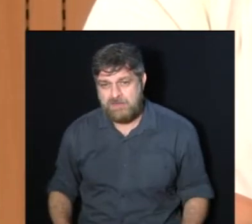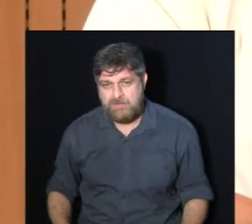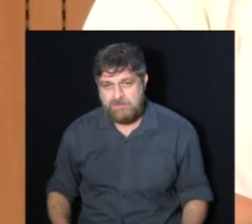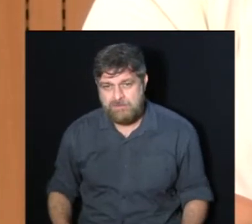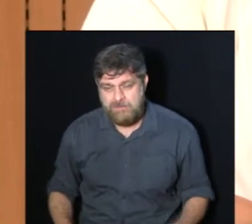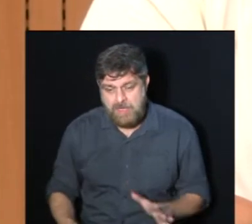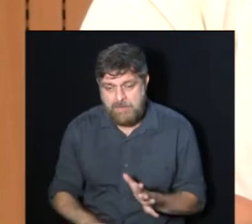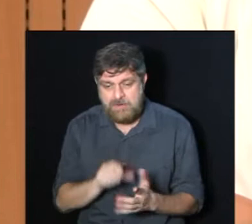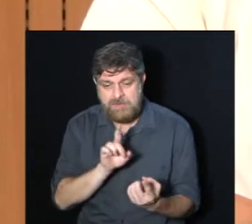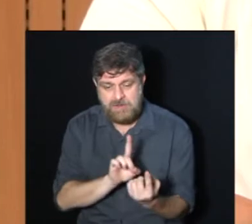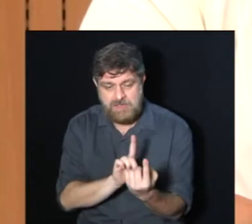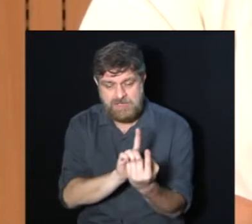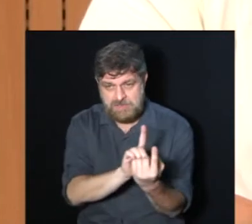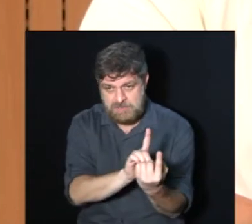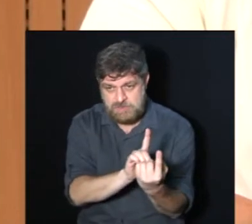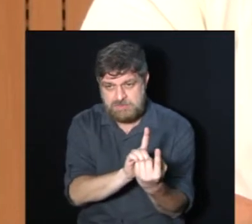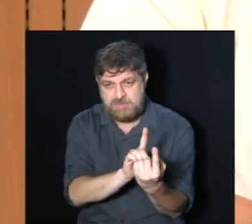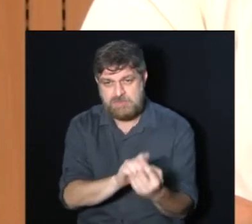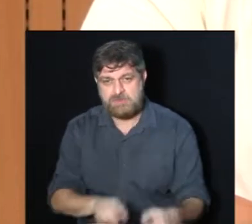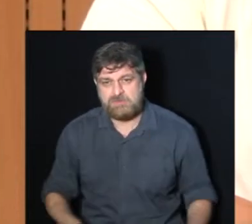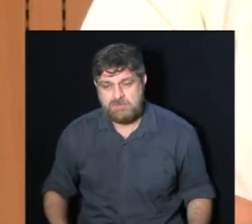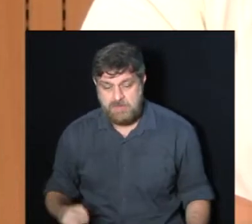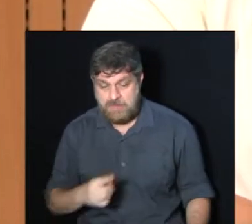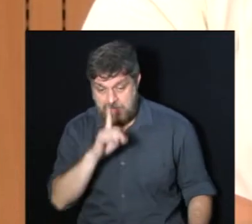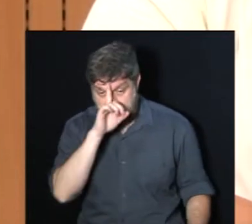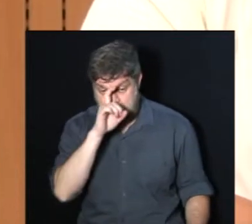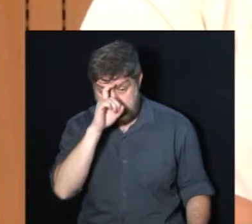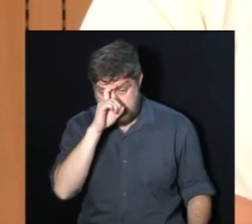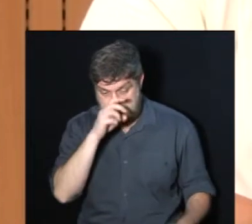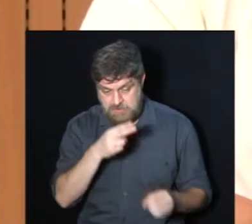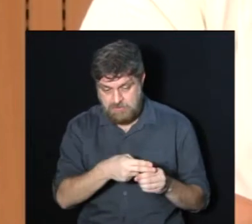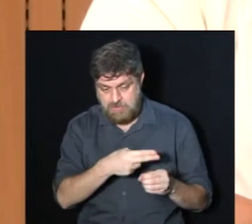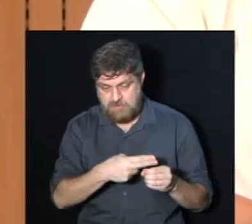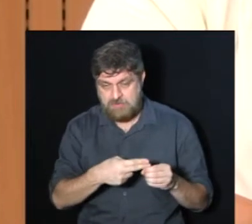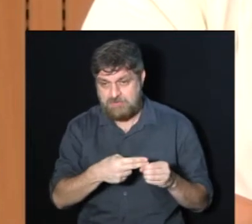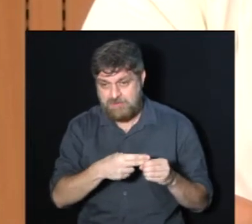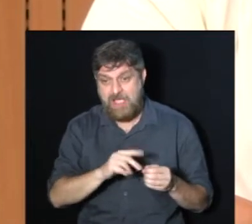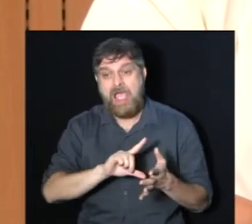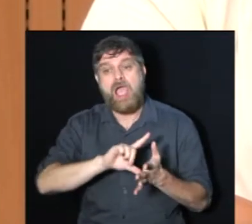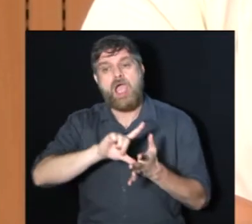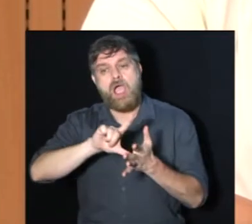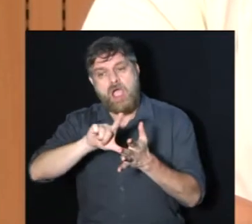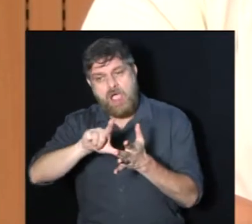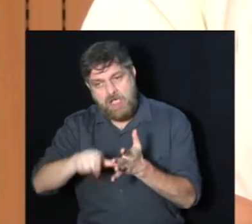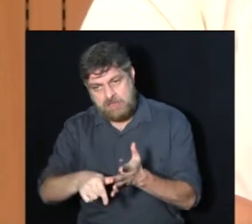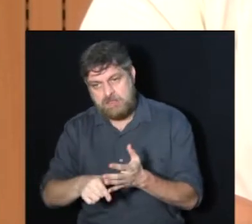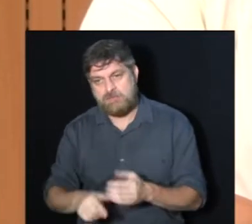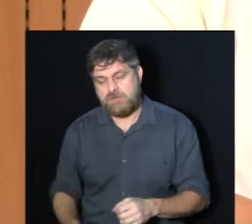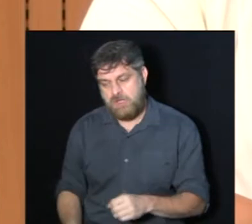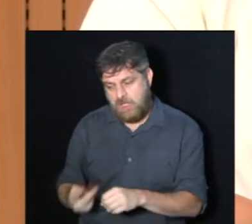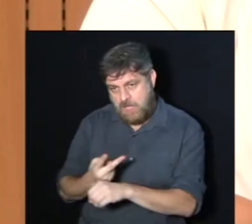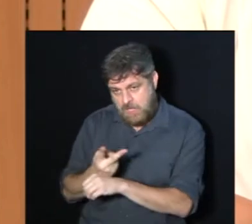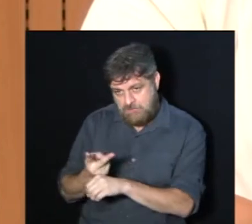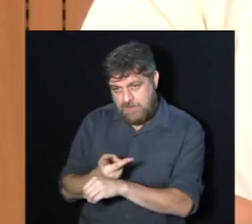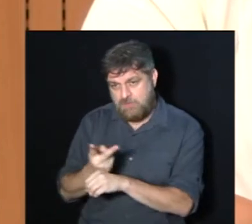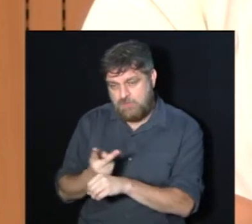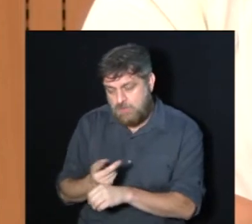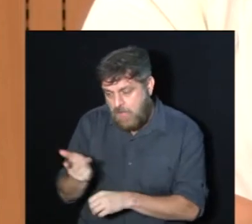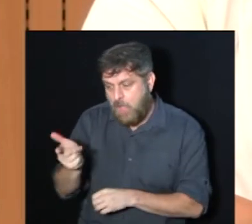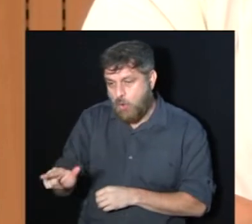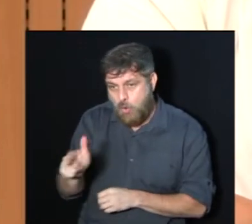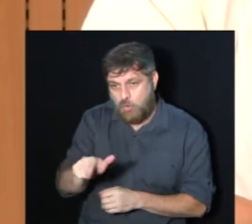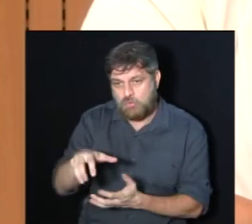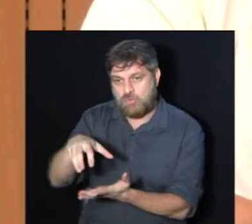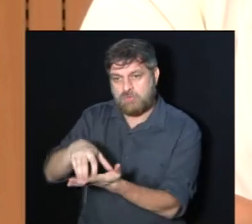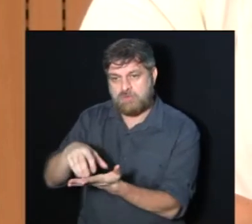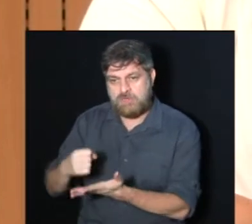todos os atendimentos necessários e depois ela vai buscar os outros, vamos